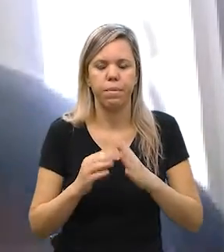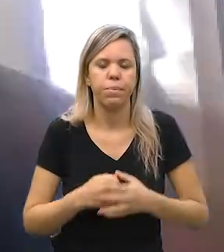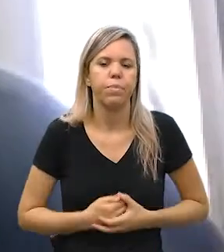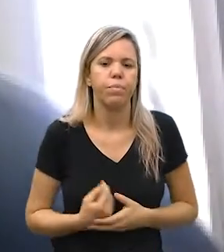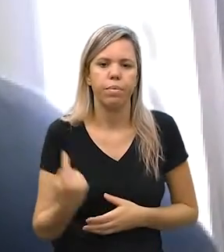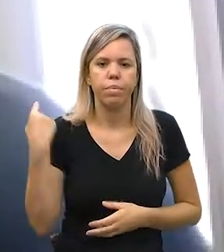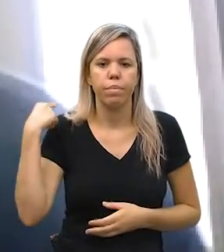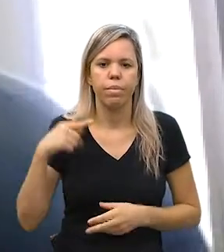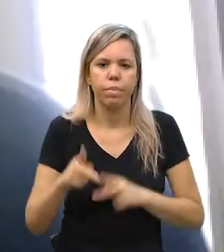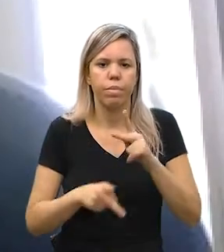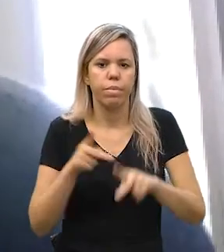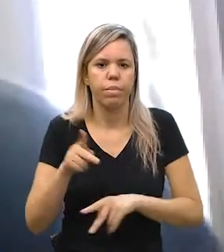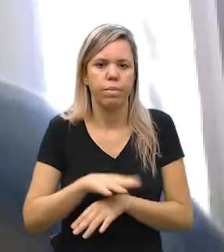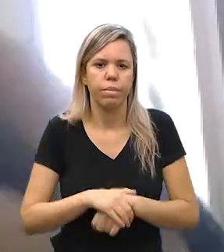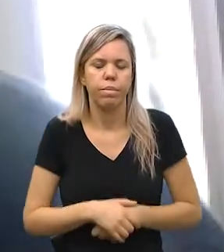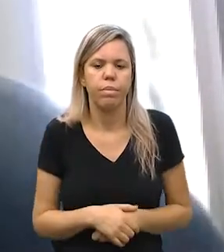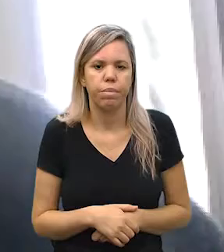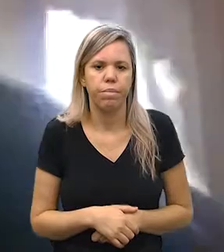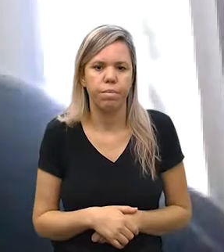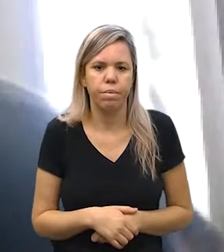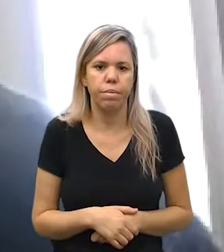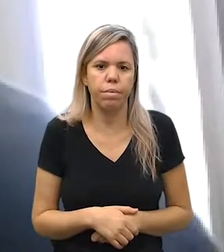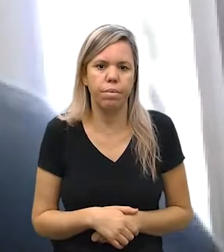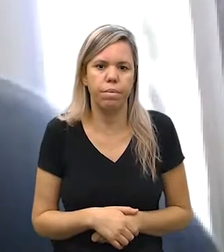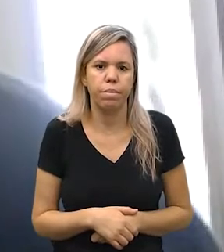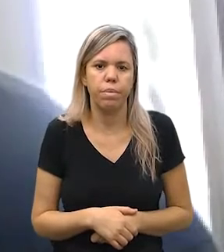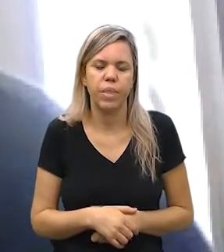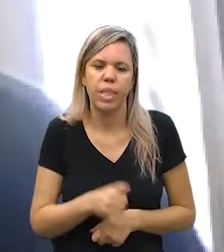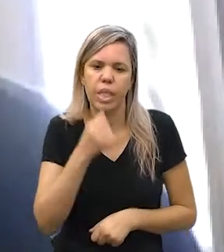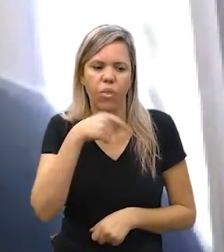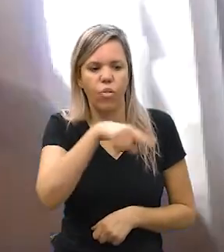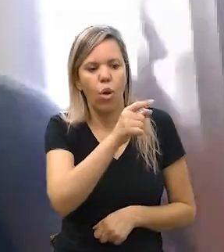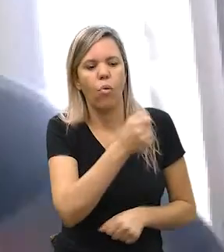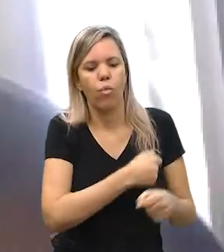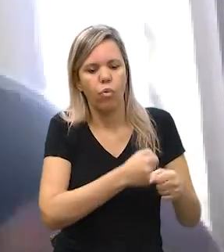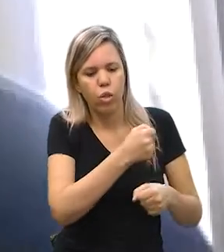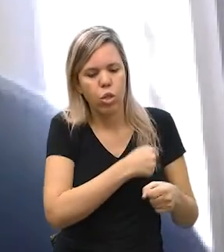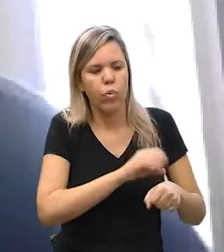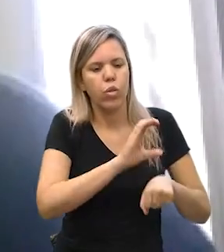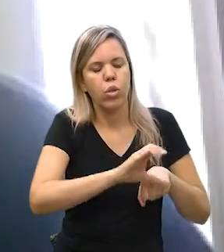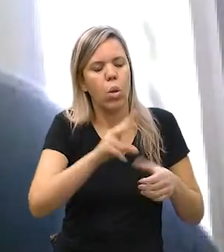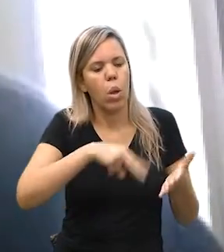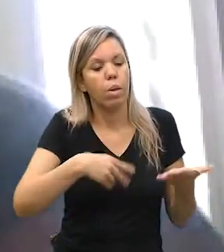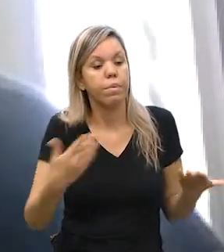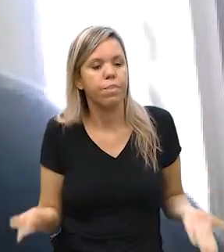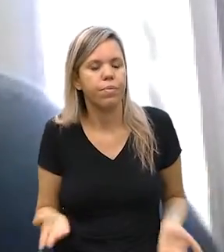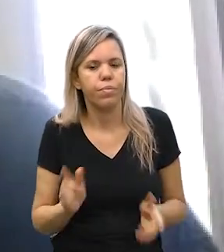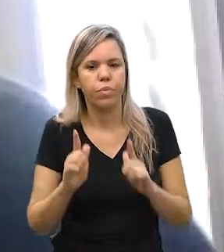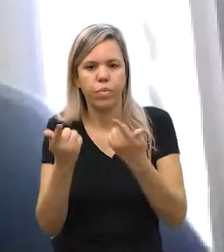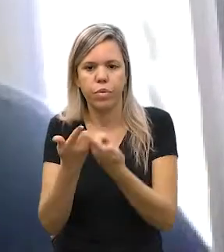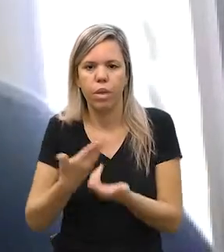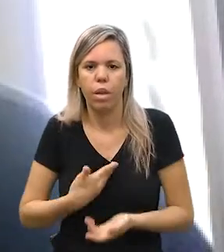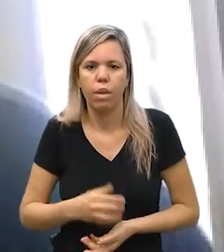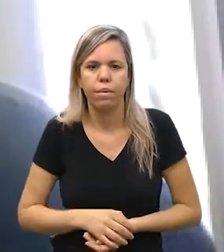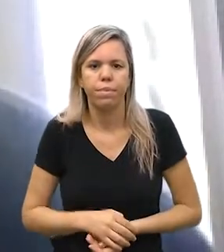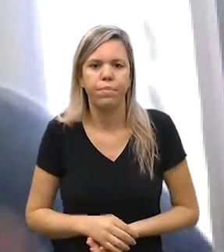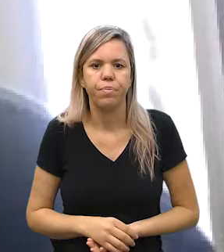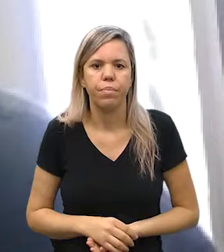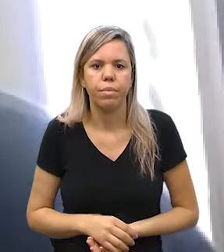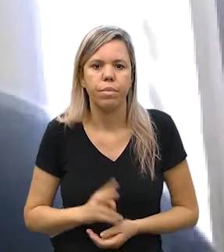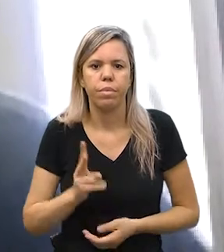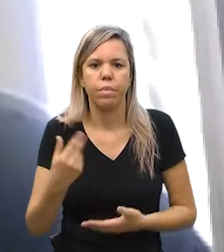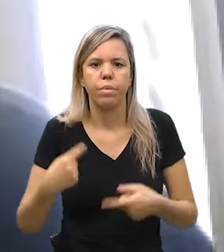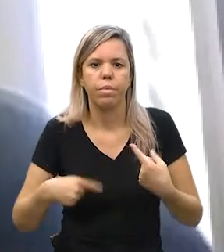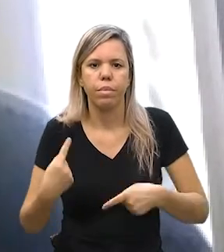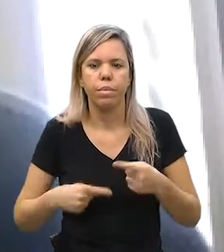E na época as pessoas, né? Vou cozinhar, vou fazer um curso, vou ler e tal. E um grupo de amigos, né? A gente sempre